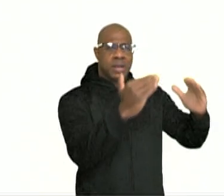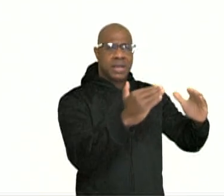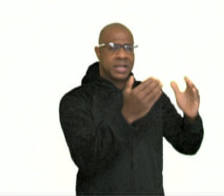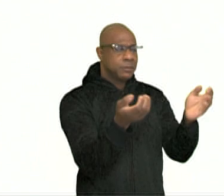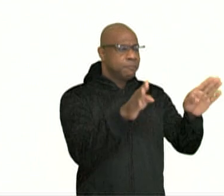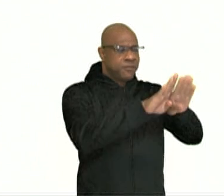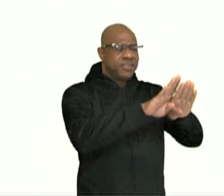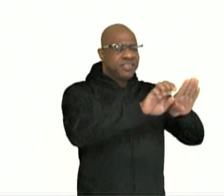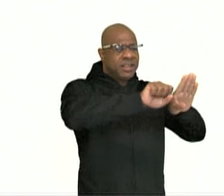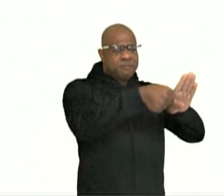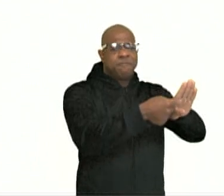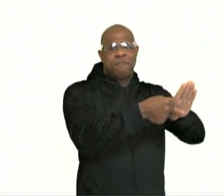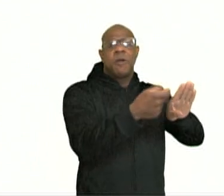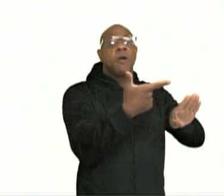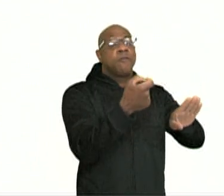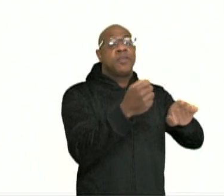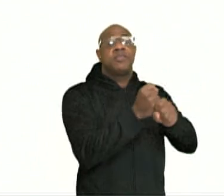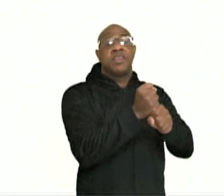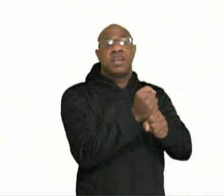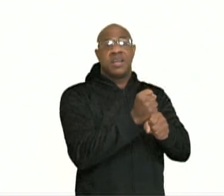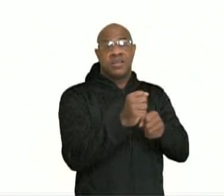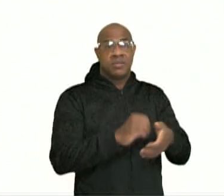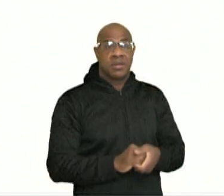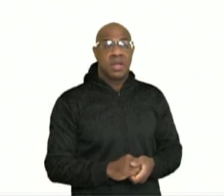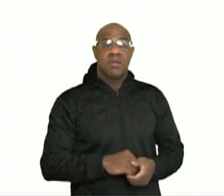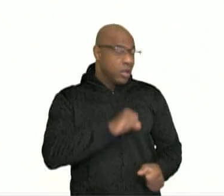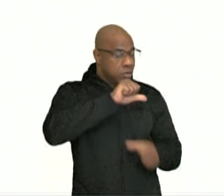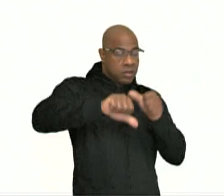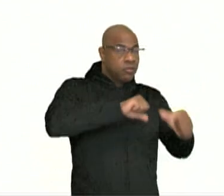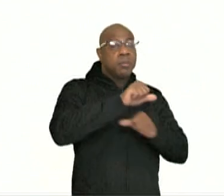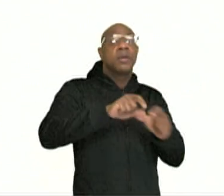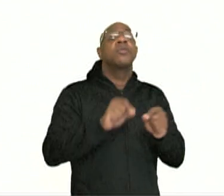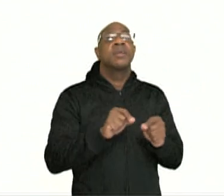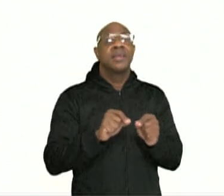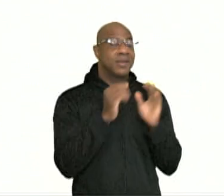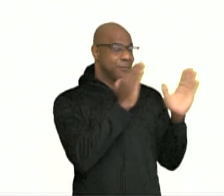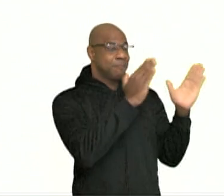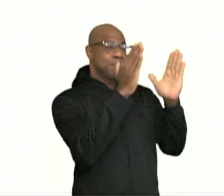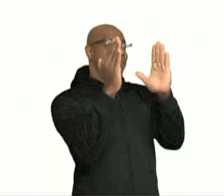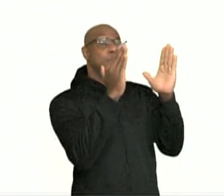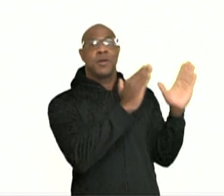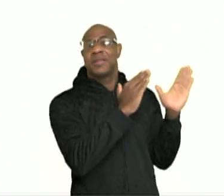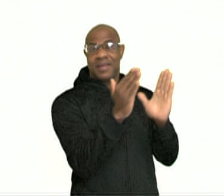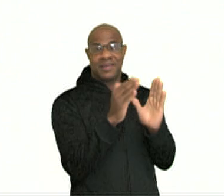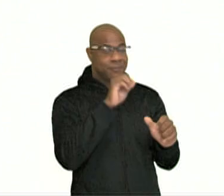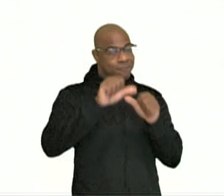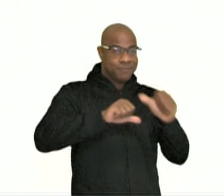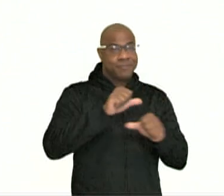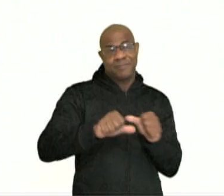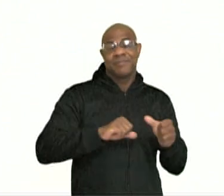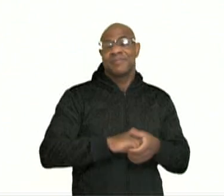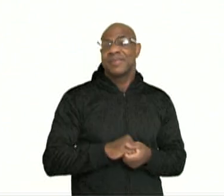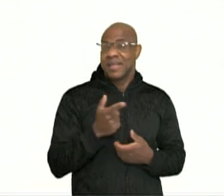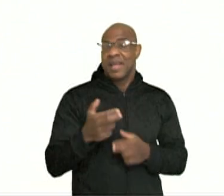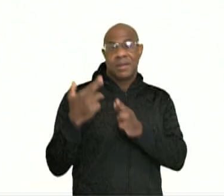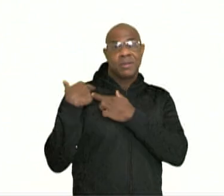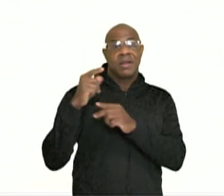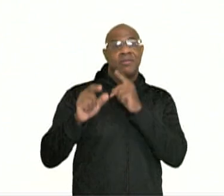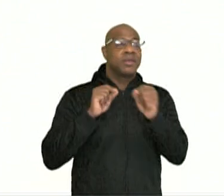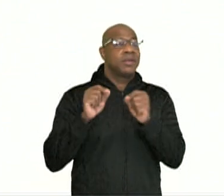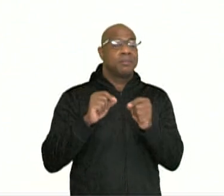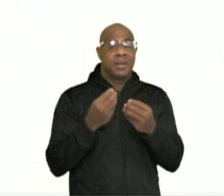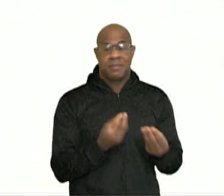só o tempo, né? Muito tempo. Ela foi transformada então nessa biblioteca que seria responsável ali